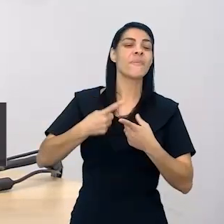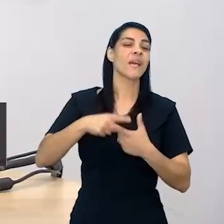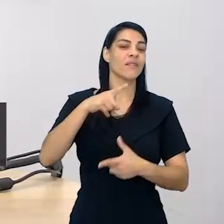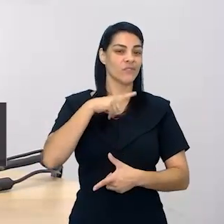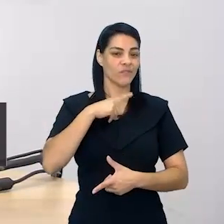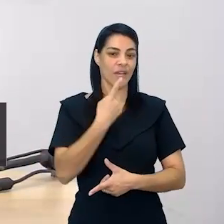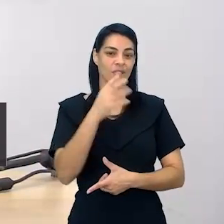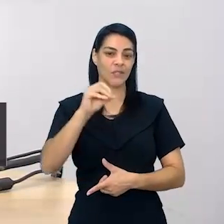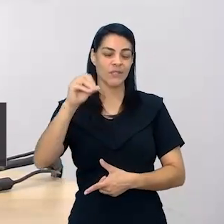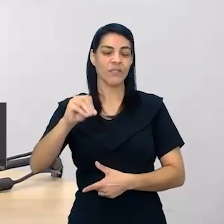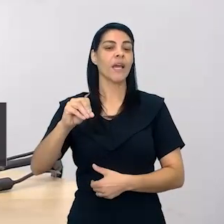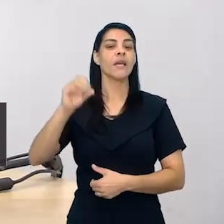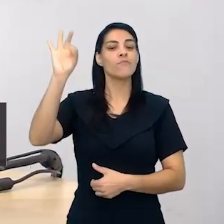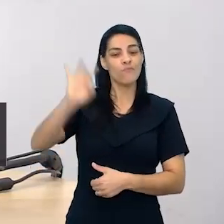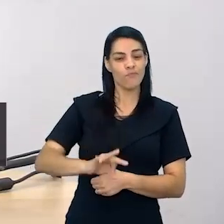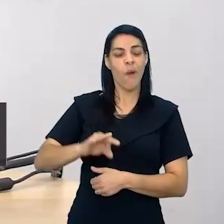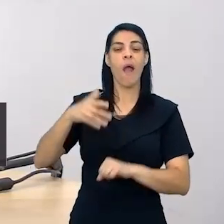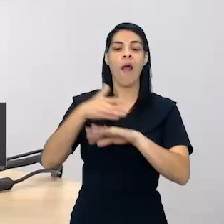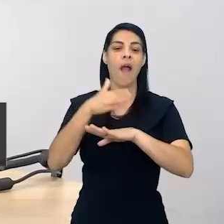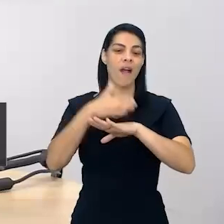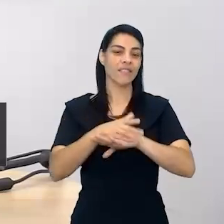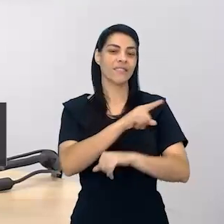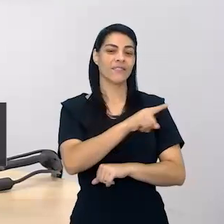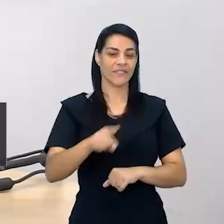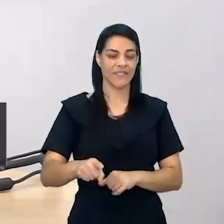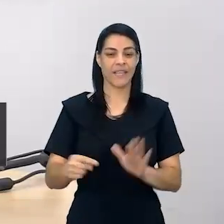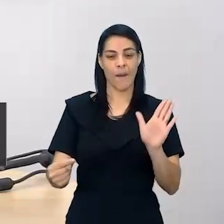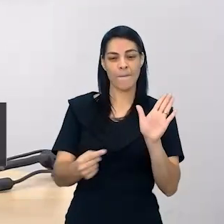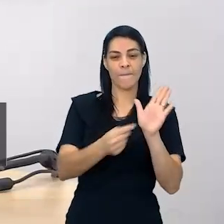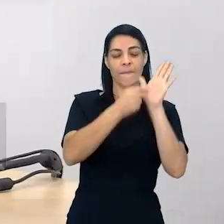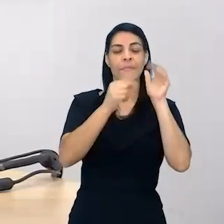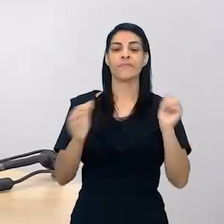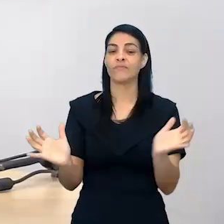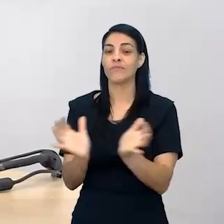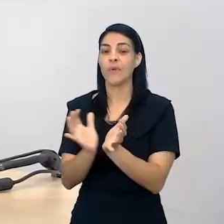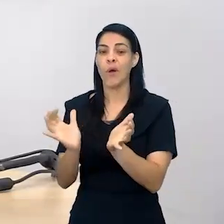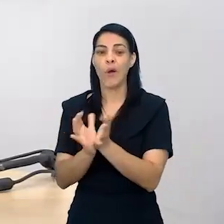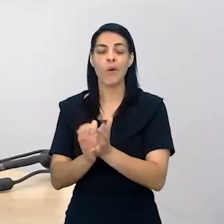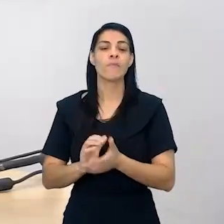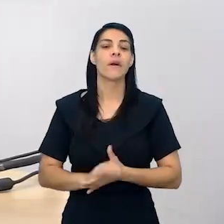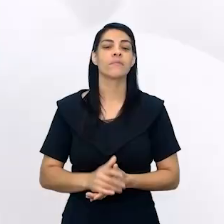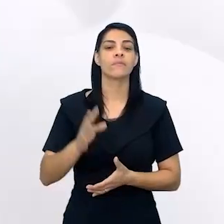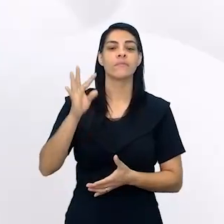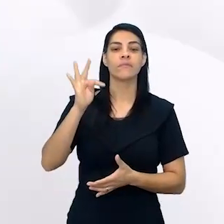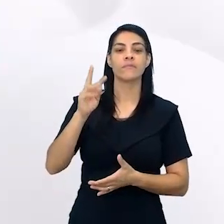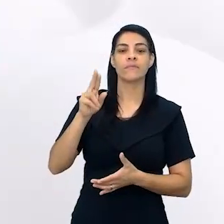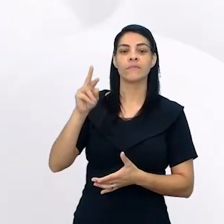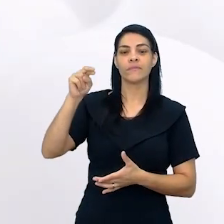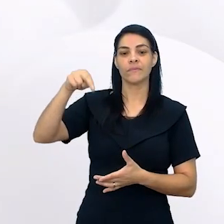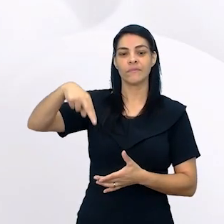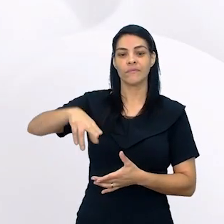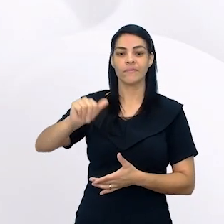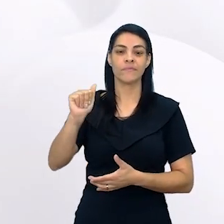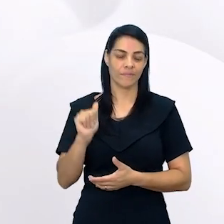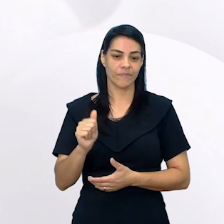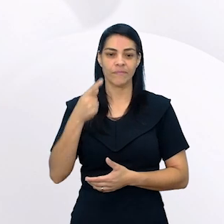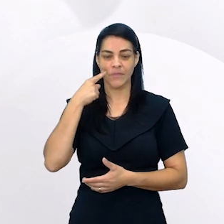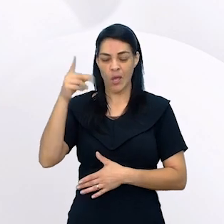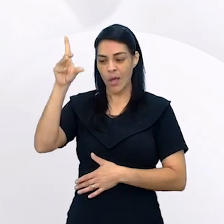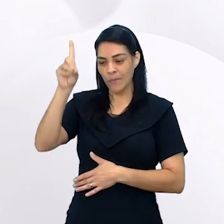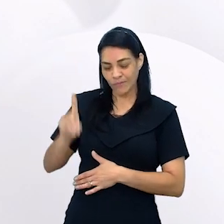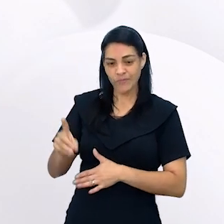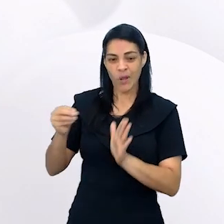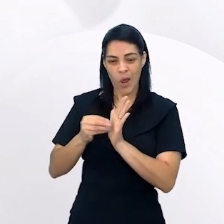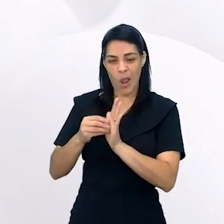aí 100% de participação então vocês vão clicar aí acho que em turmas eu acho que vou pedir para o diretor aí na telinha para vocês